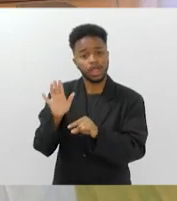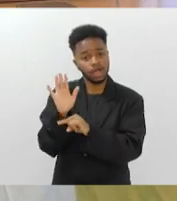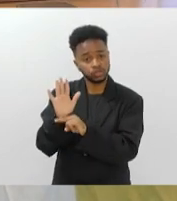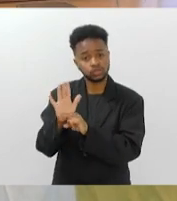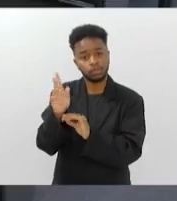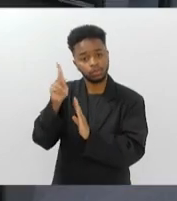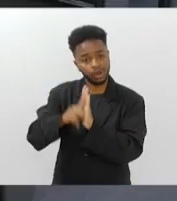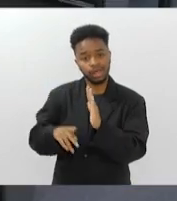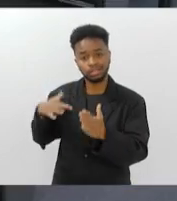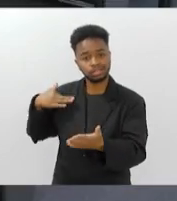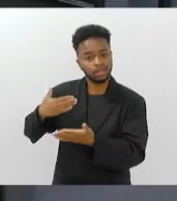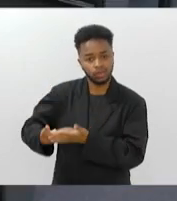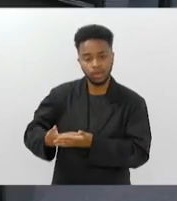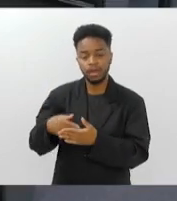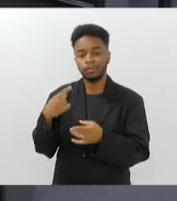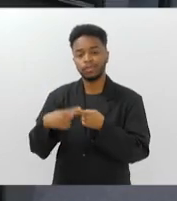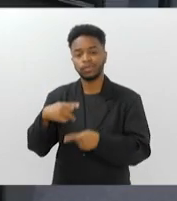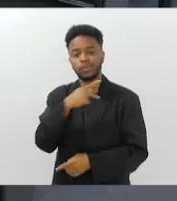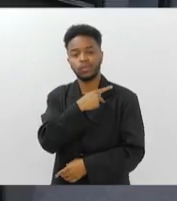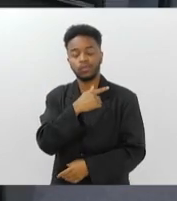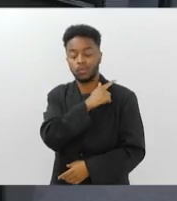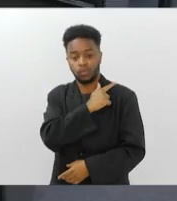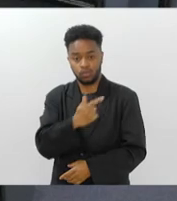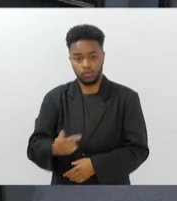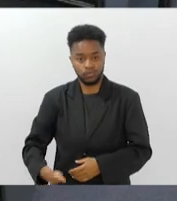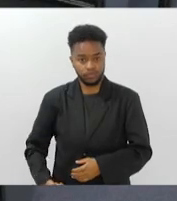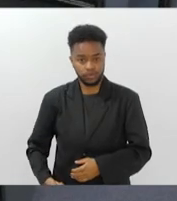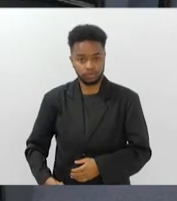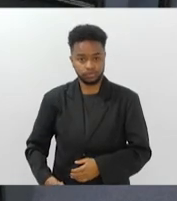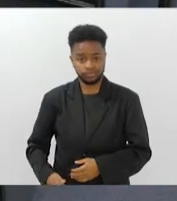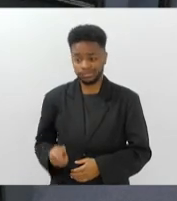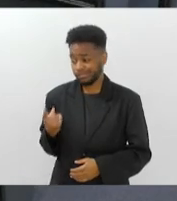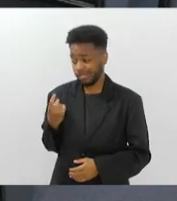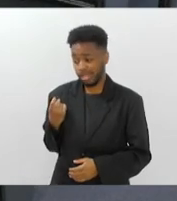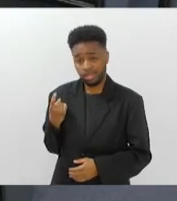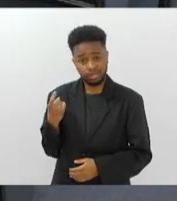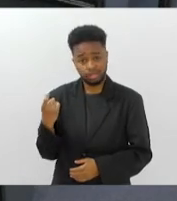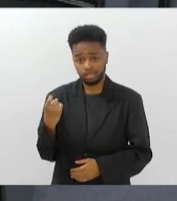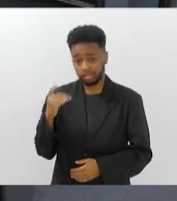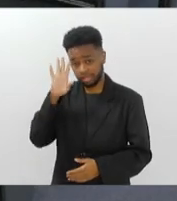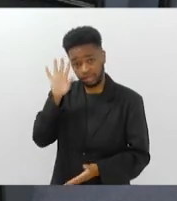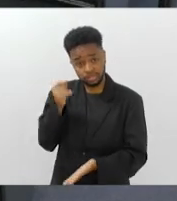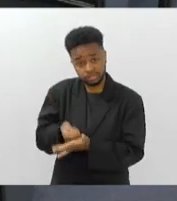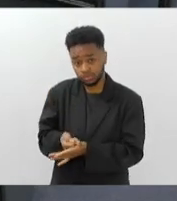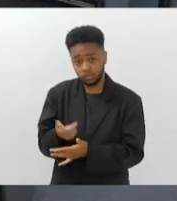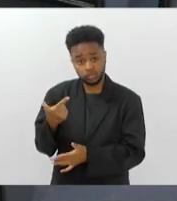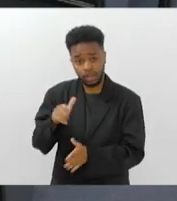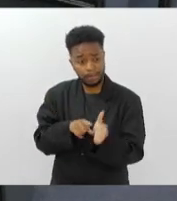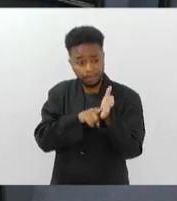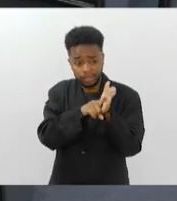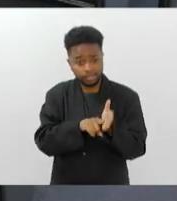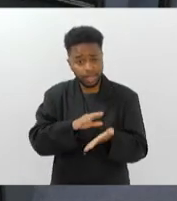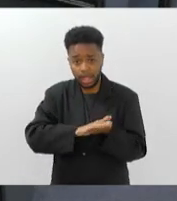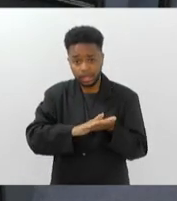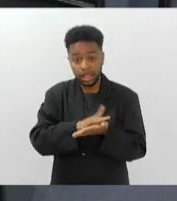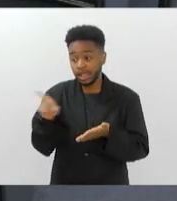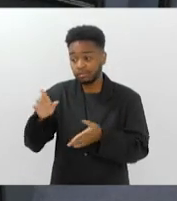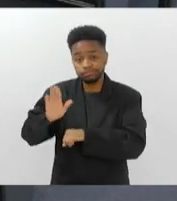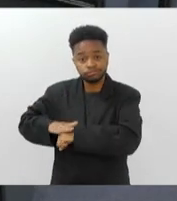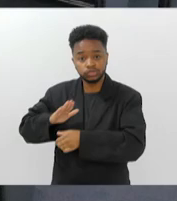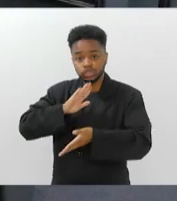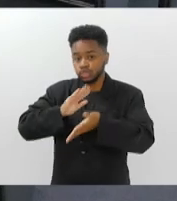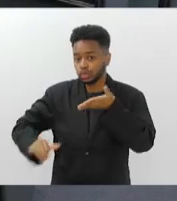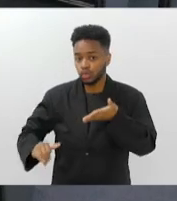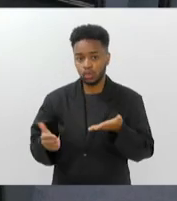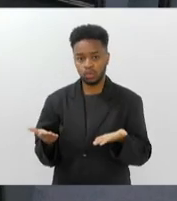saldo porque o governador de uma forma unilateral sem nenhuma consulta simplesmente excluiu né a